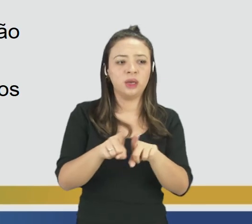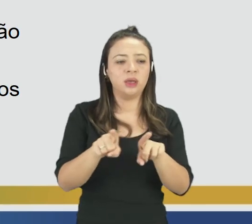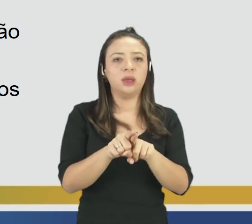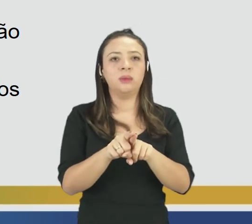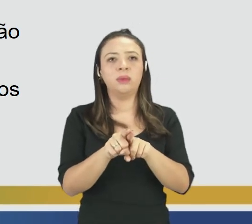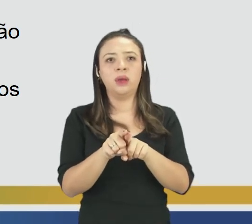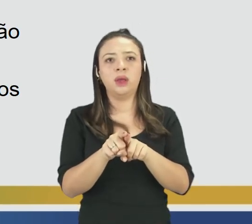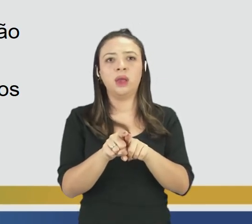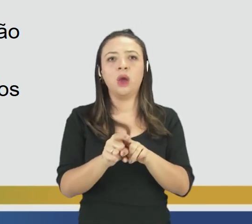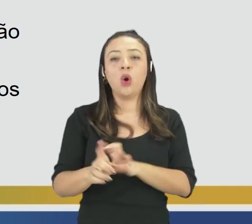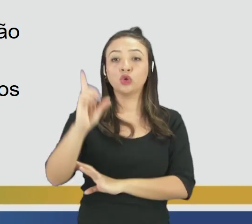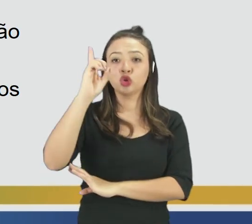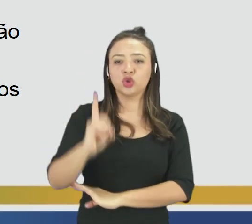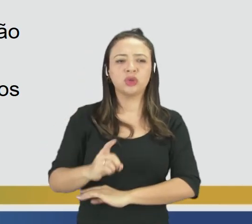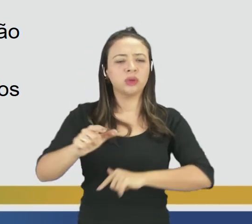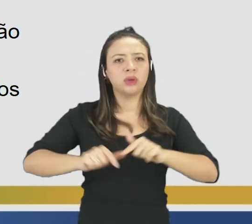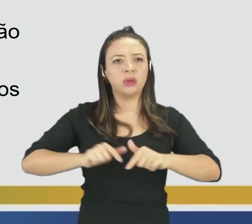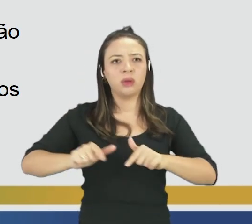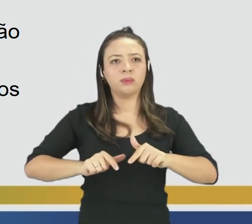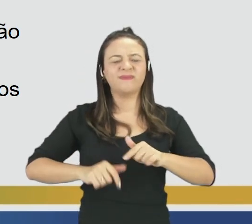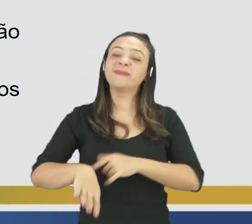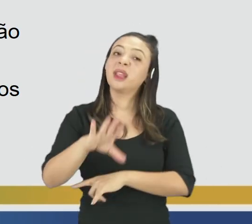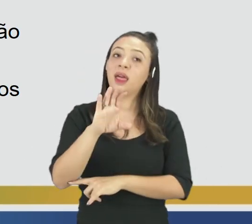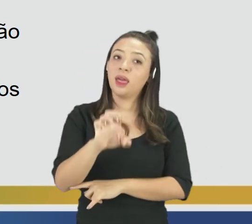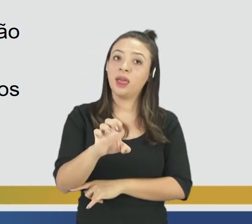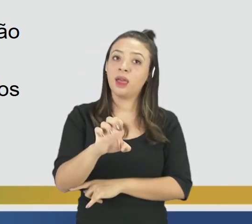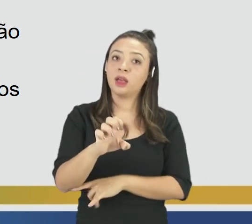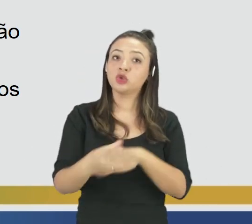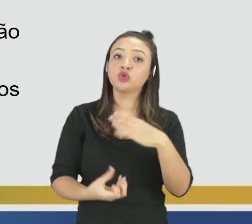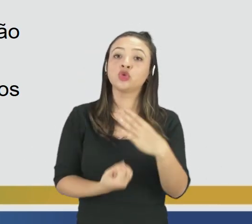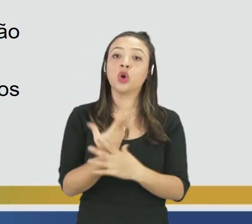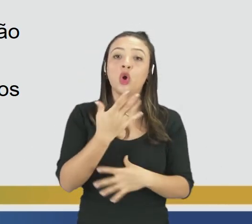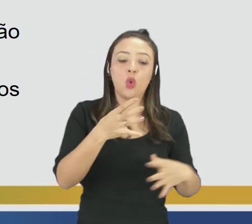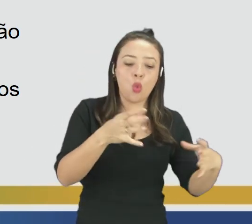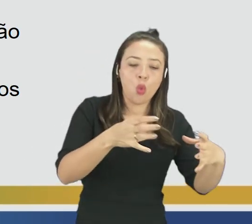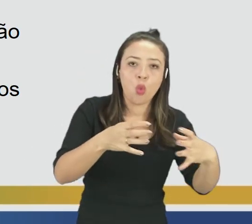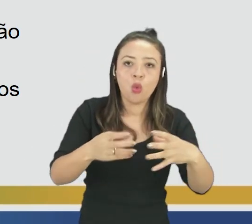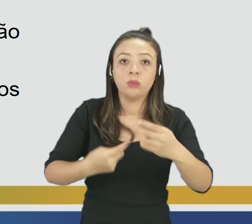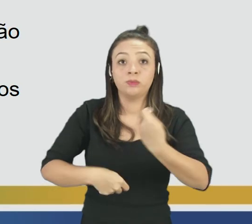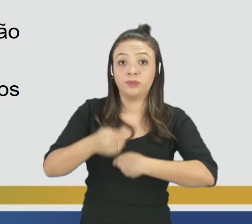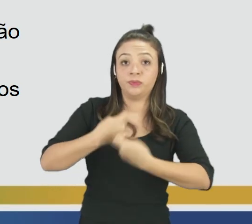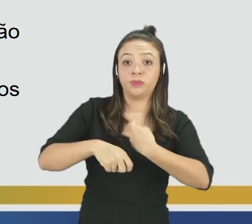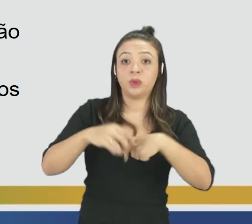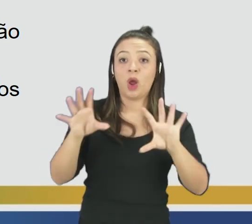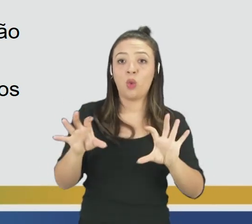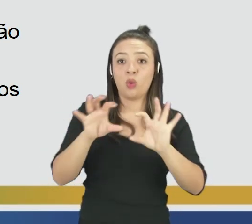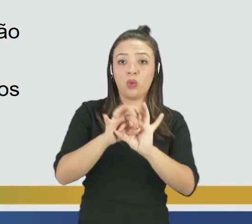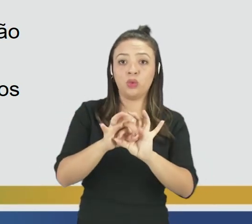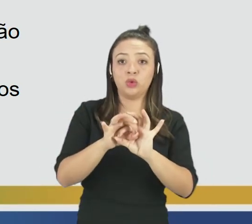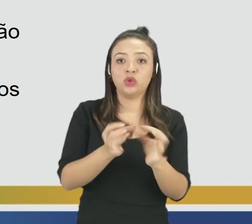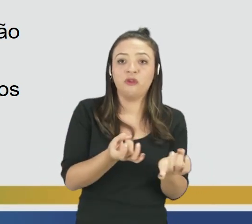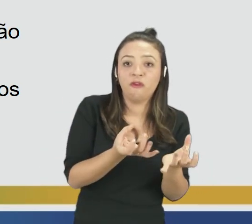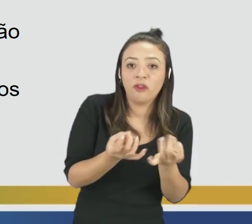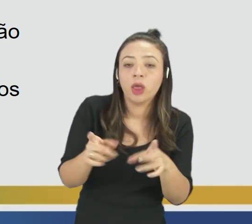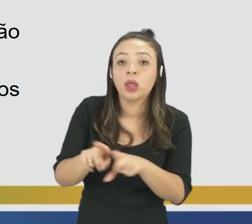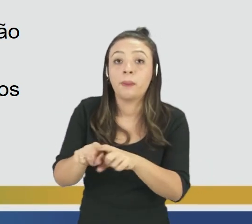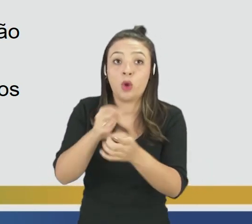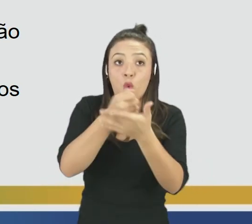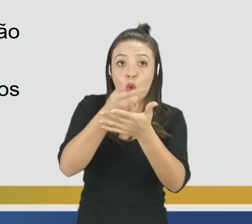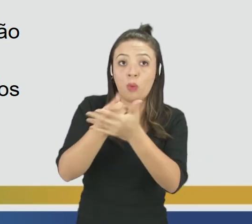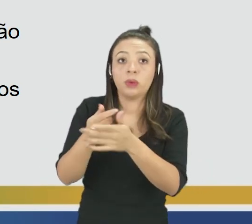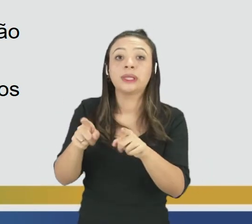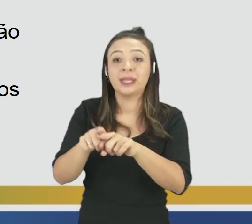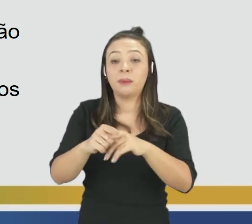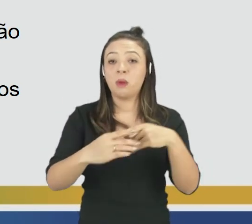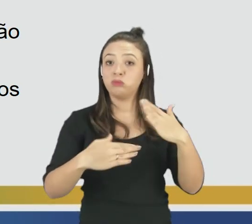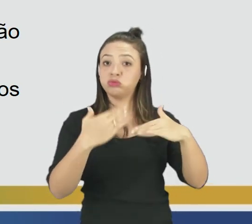letra e a formação de blocos econômicos a integração dos mercados e o avanço do Capital